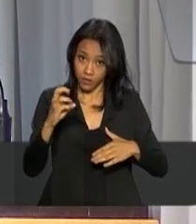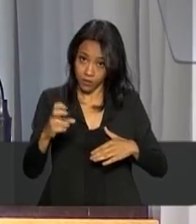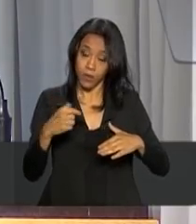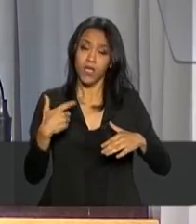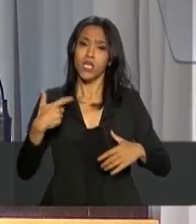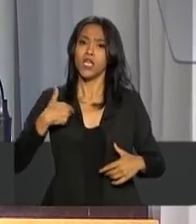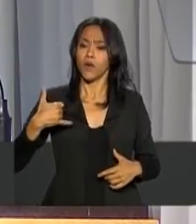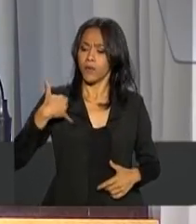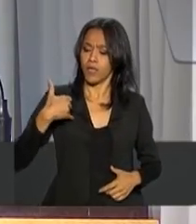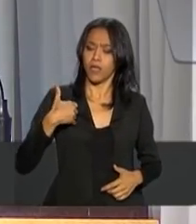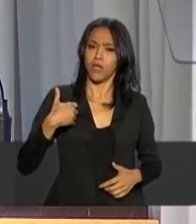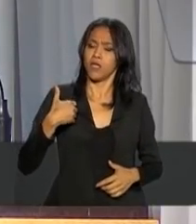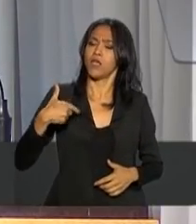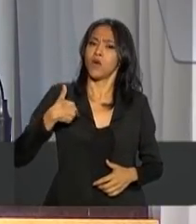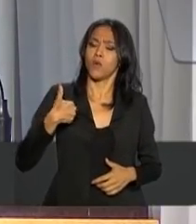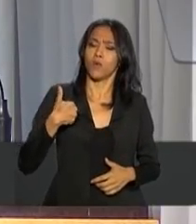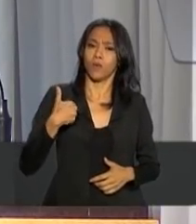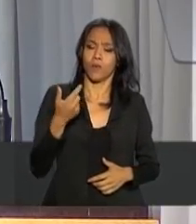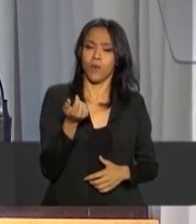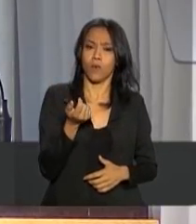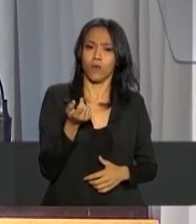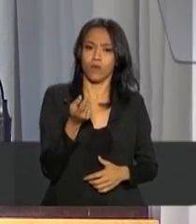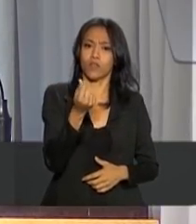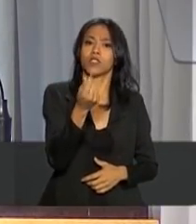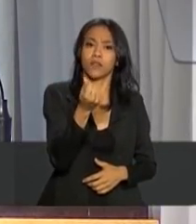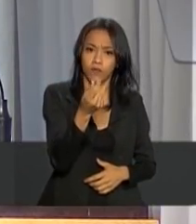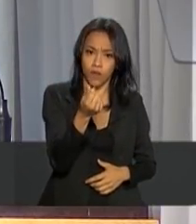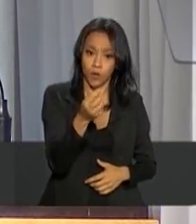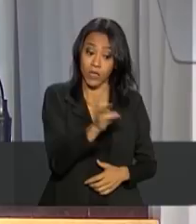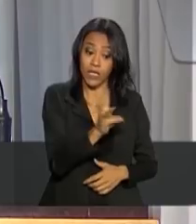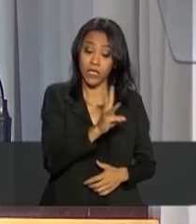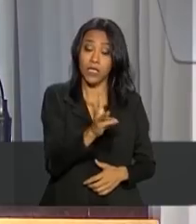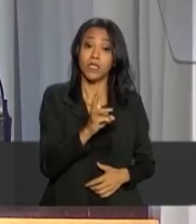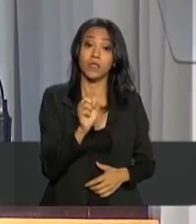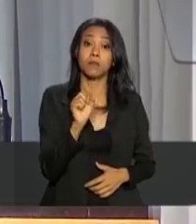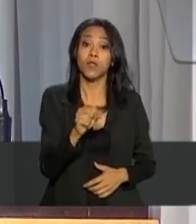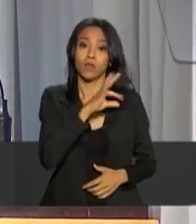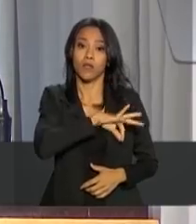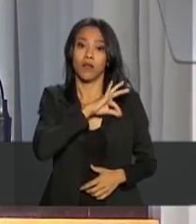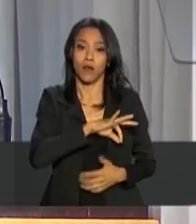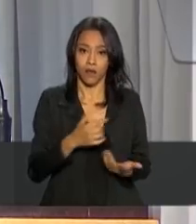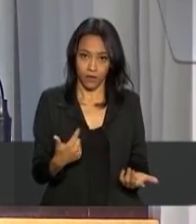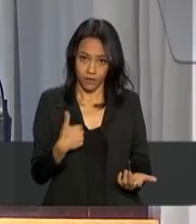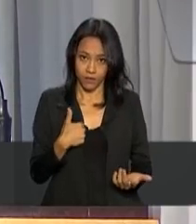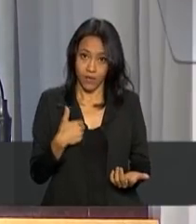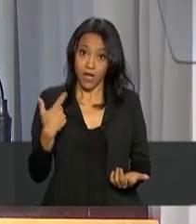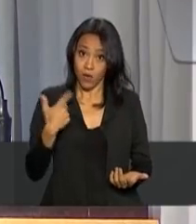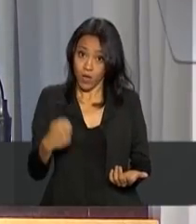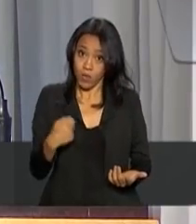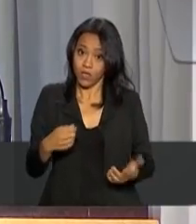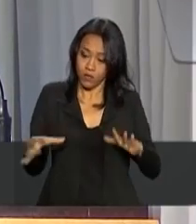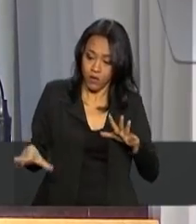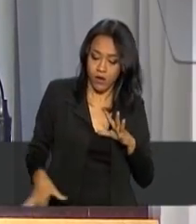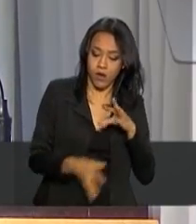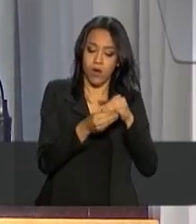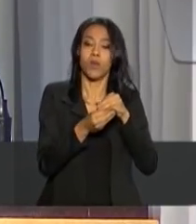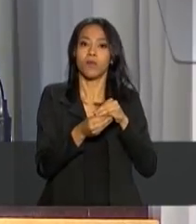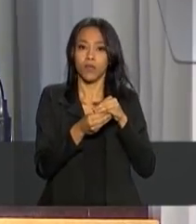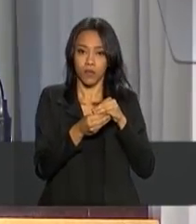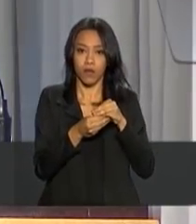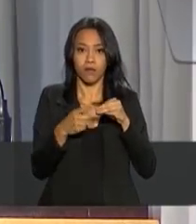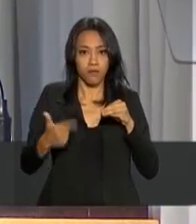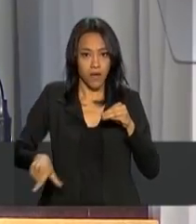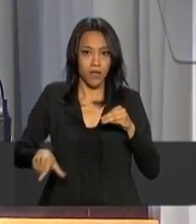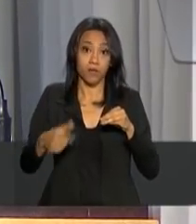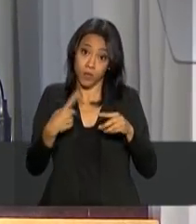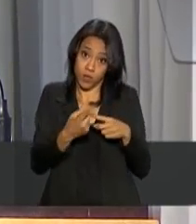eu então vou ter que me aposentar com R$ 5.000? Não. Você pode se aposentar com 33, mas vai ter que colaborar um pouco mais. Você vai colaborar um pouco mais,